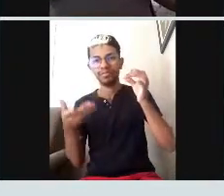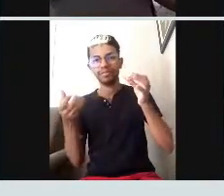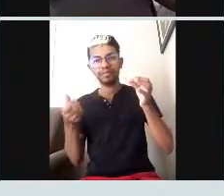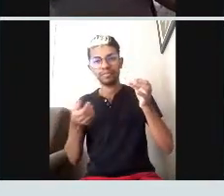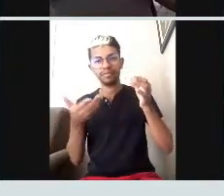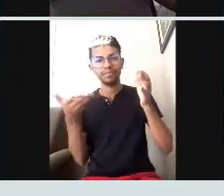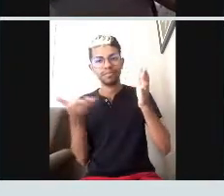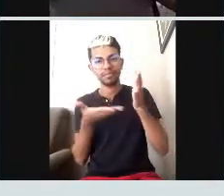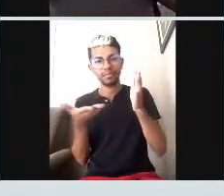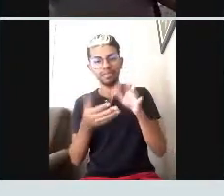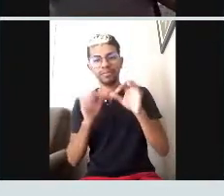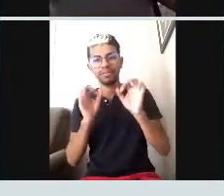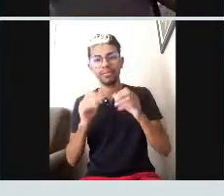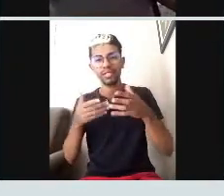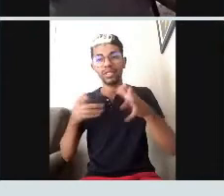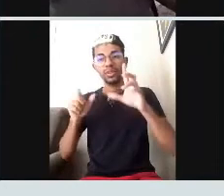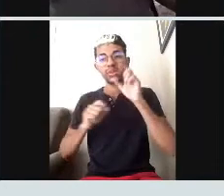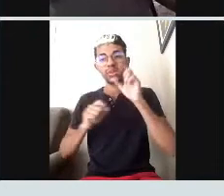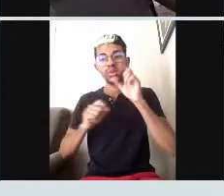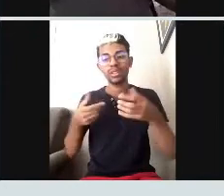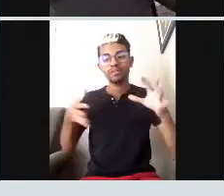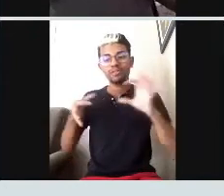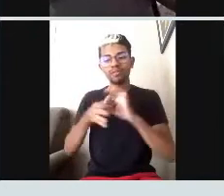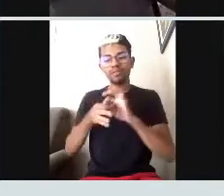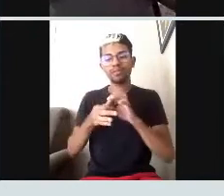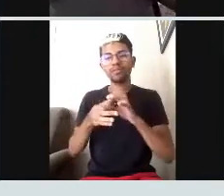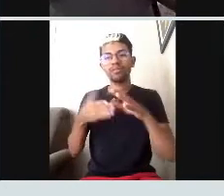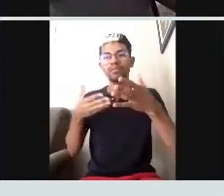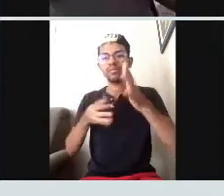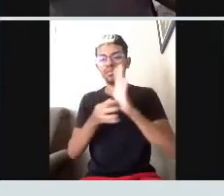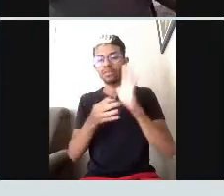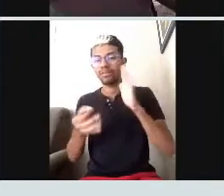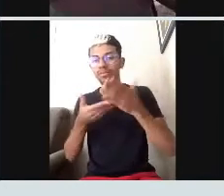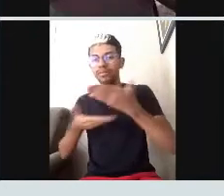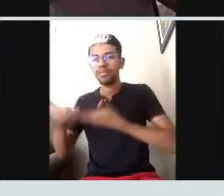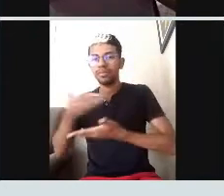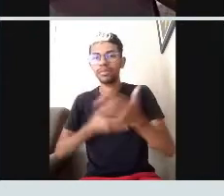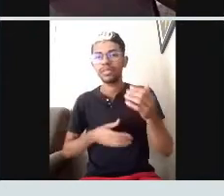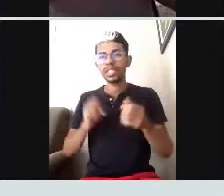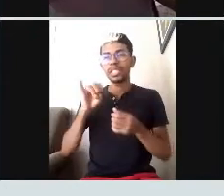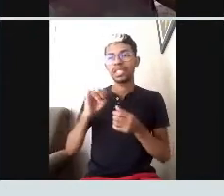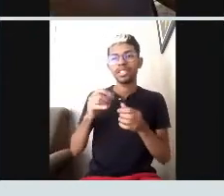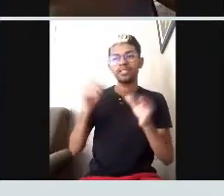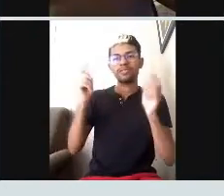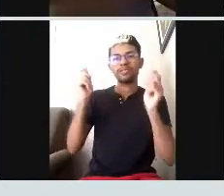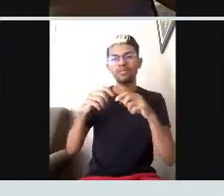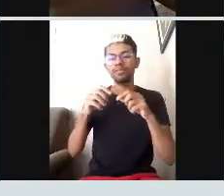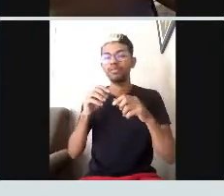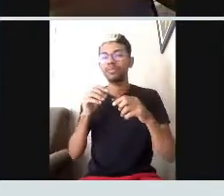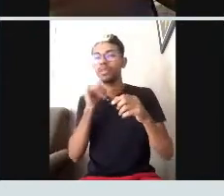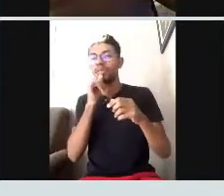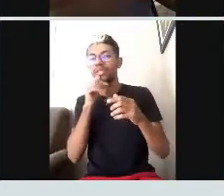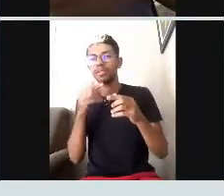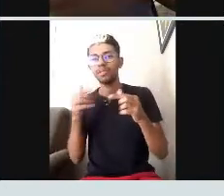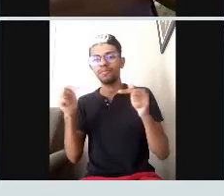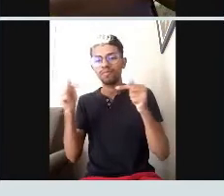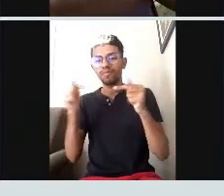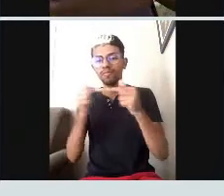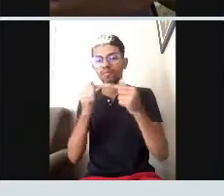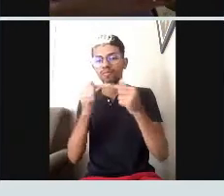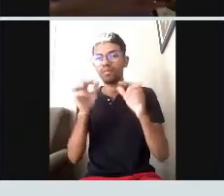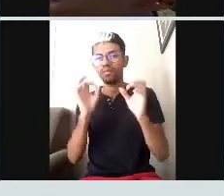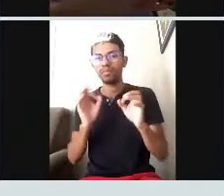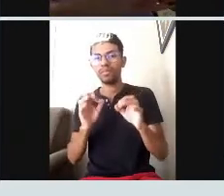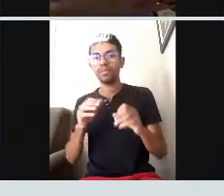de sentido entre as partes do texto, tem sentido aquilo, né? A progressão temática, se a introdução tem